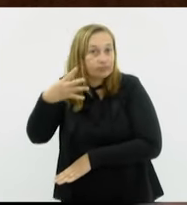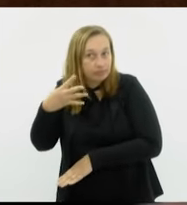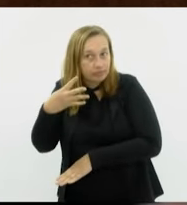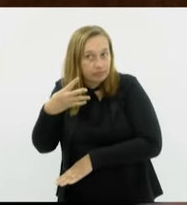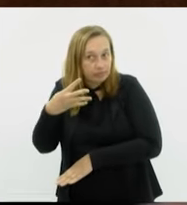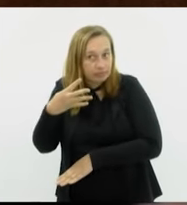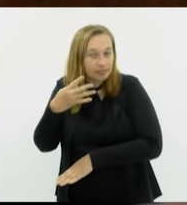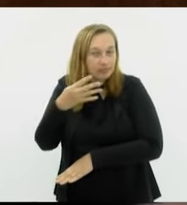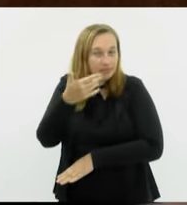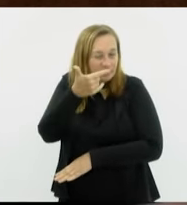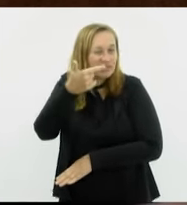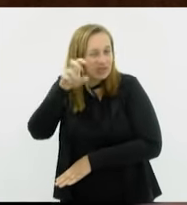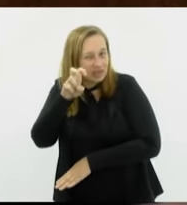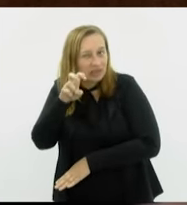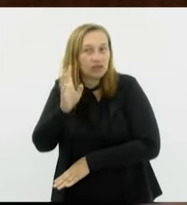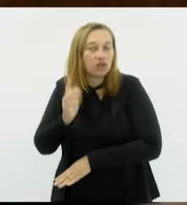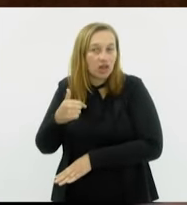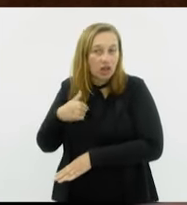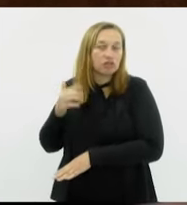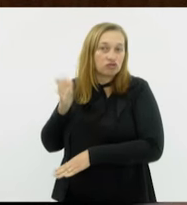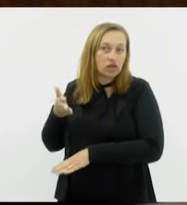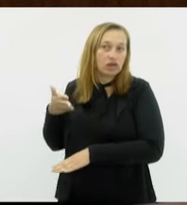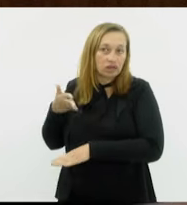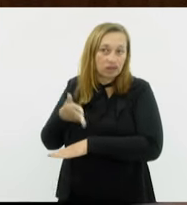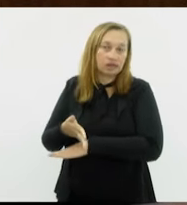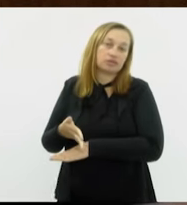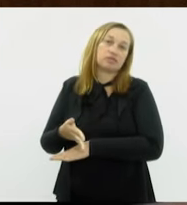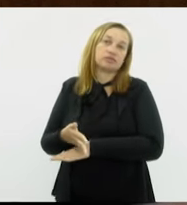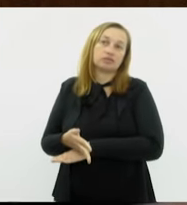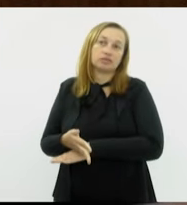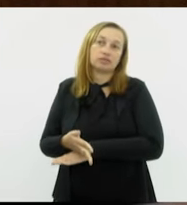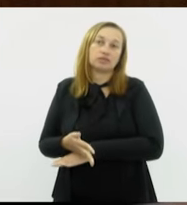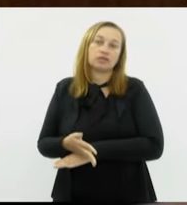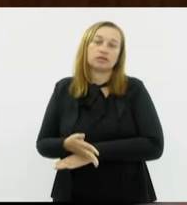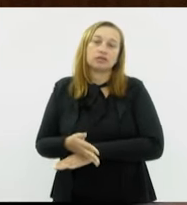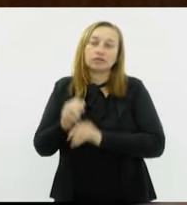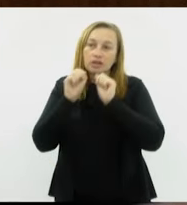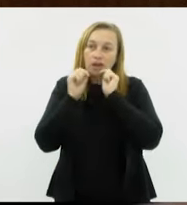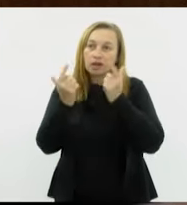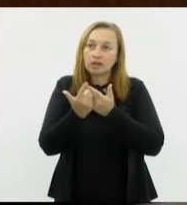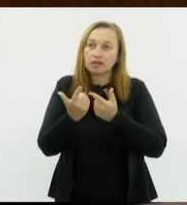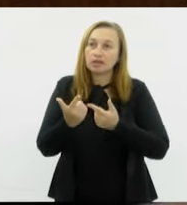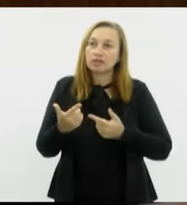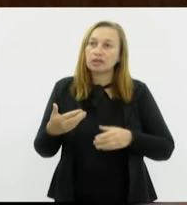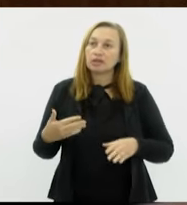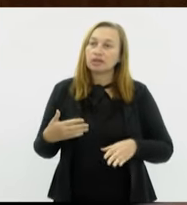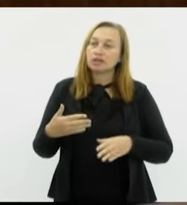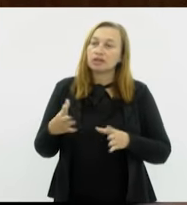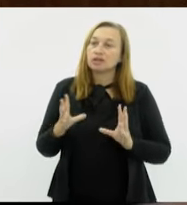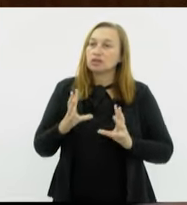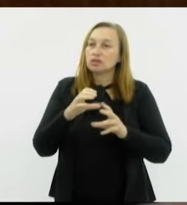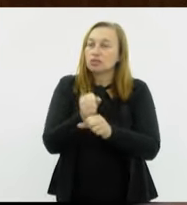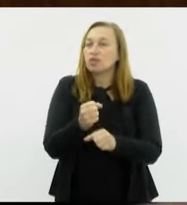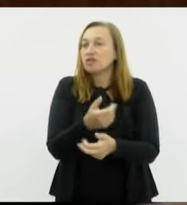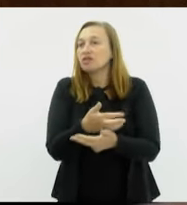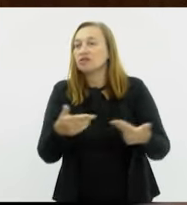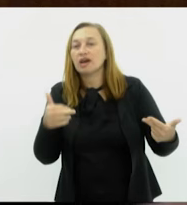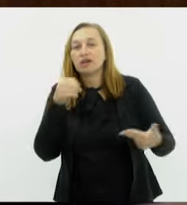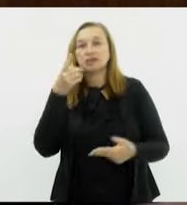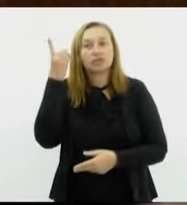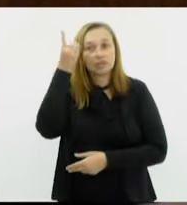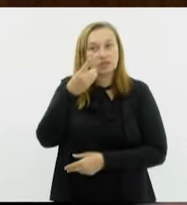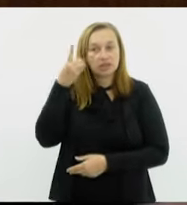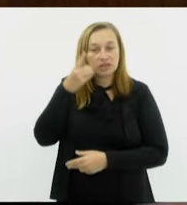2015, eu já estava aqui na Alerj, e ela se somou a tantas outras deputadas aqui nessa casa,